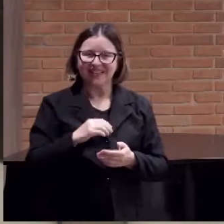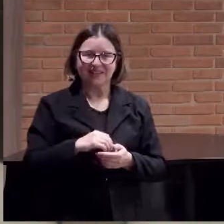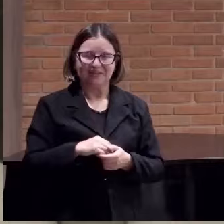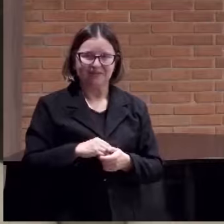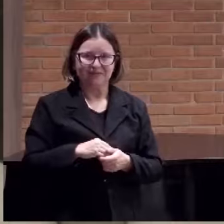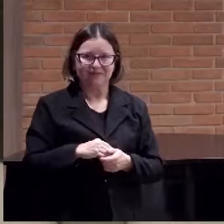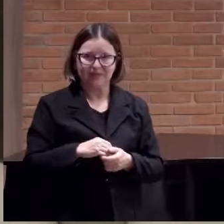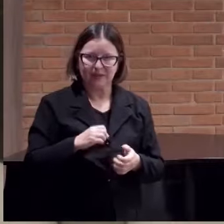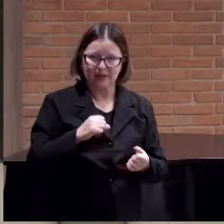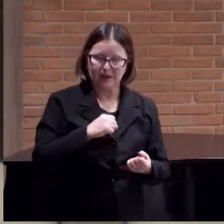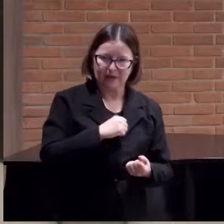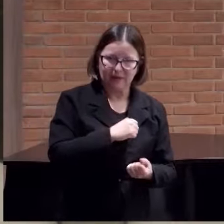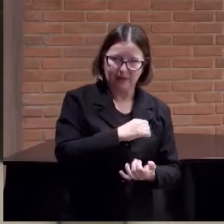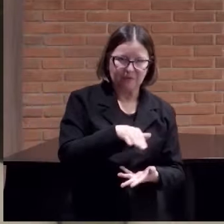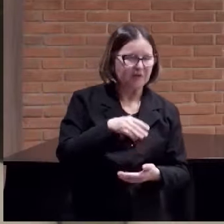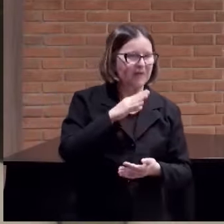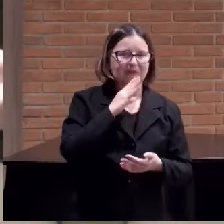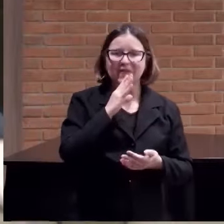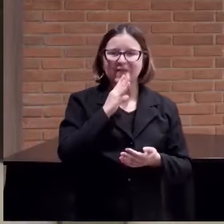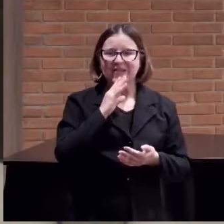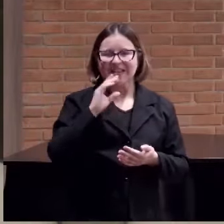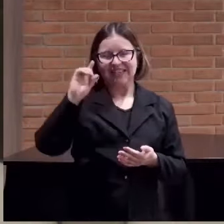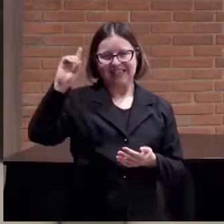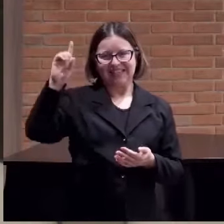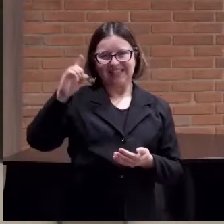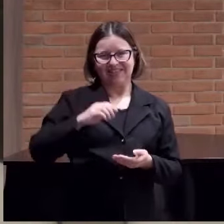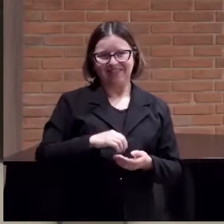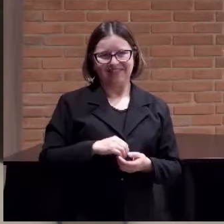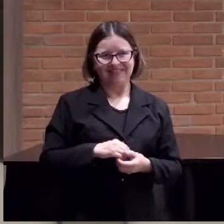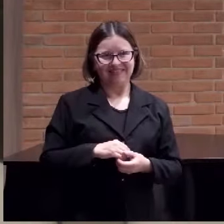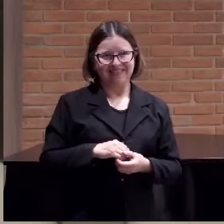O mundo não conhece a Deus.